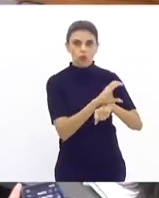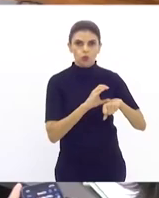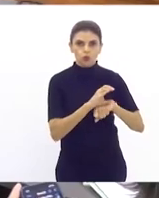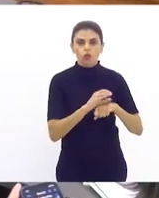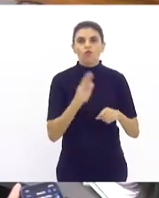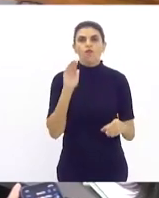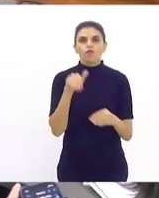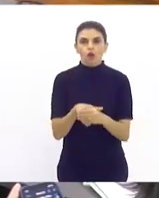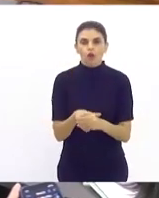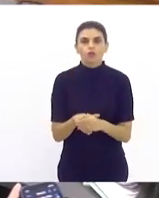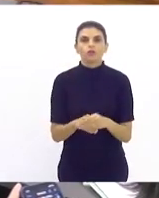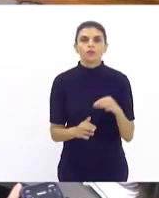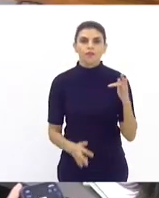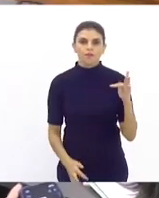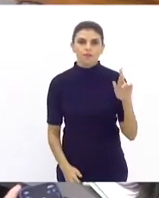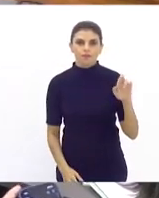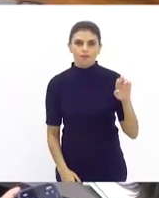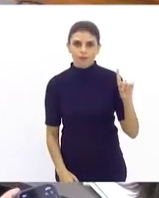deputado Fred Pacheco?